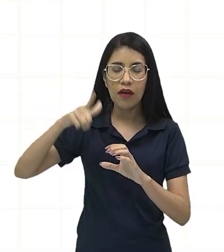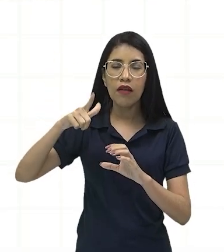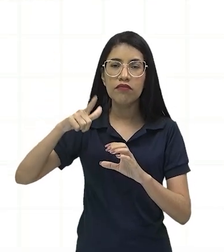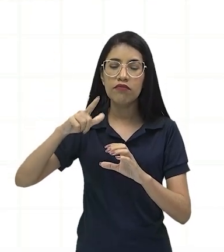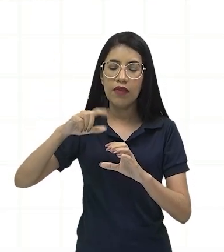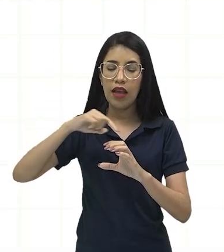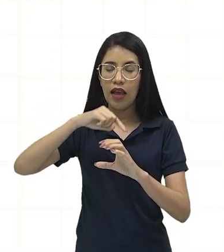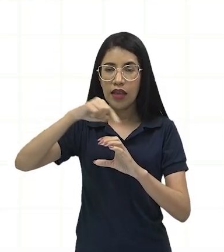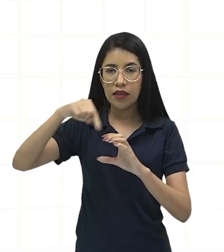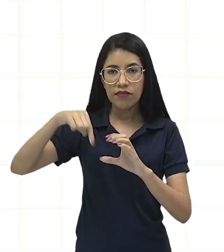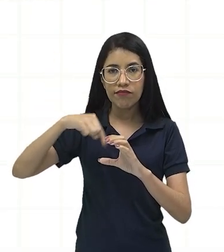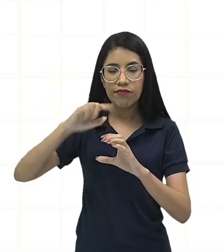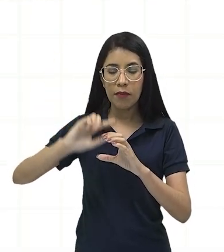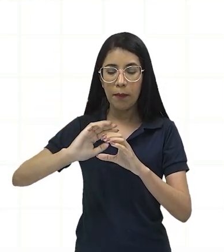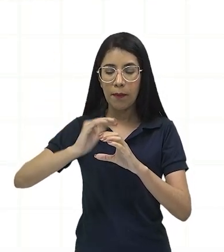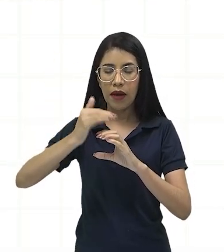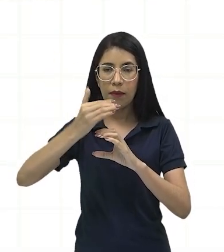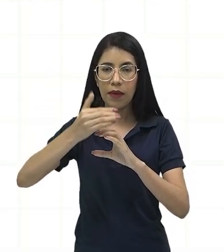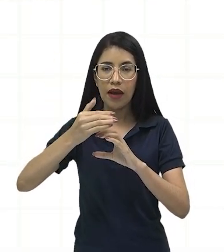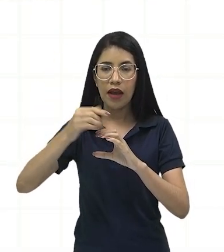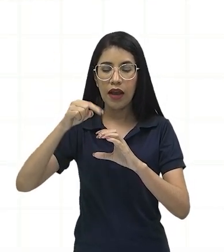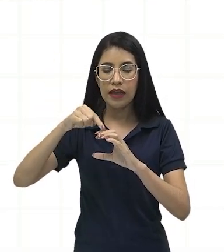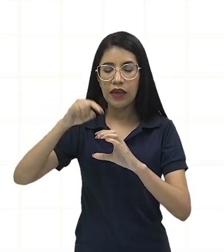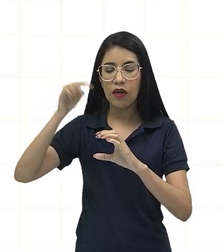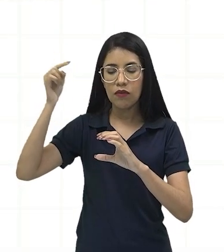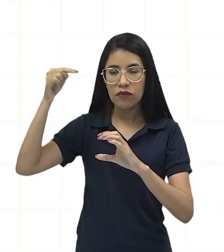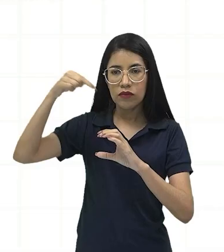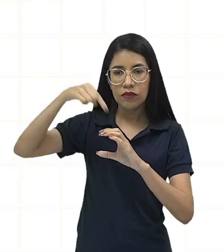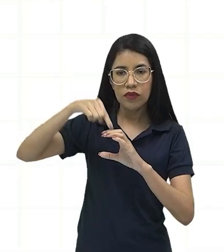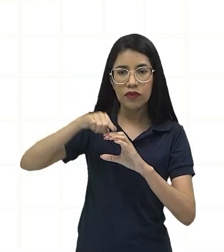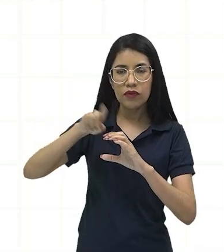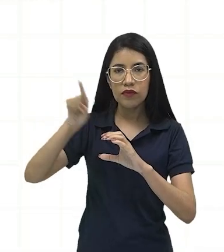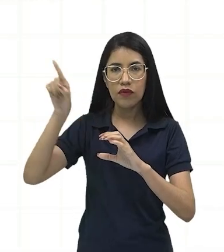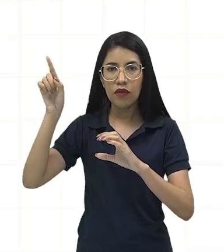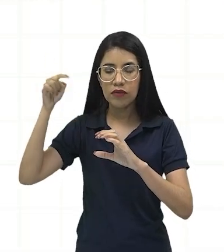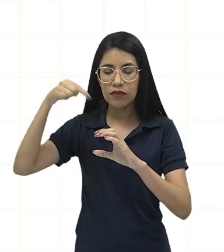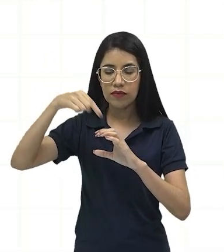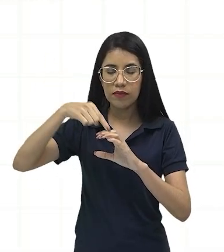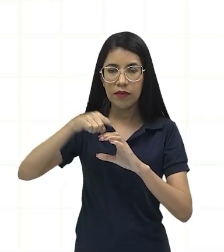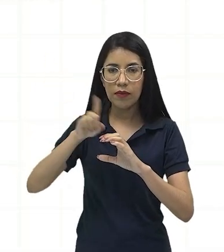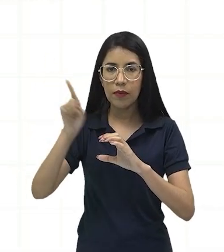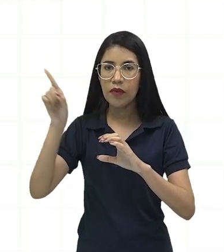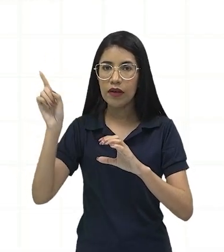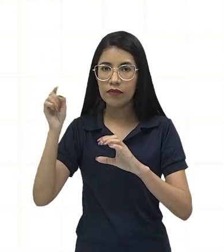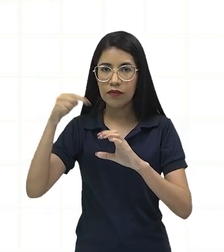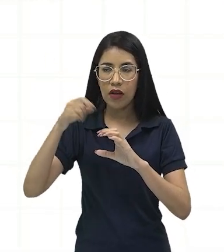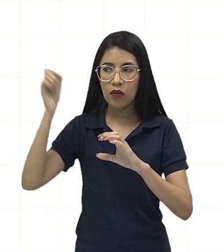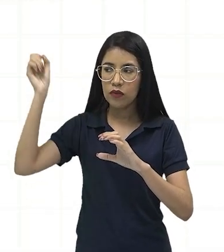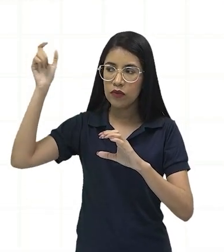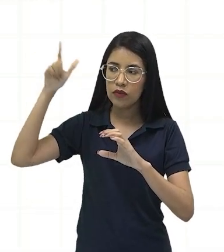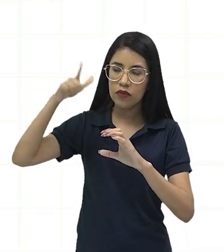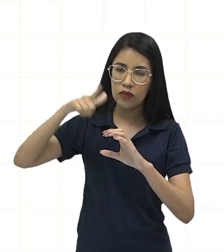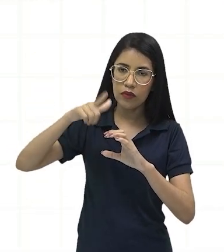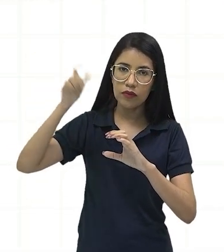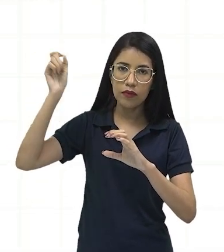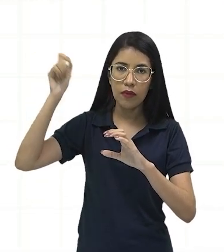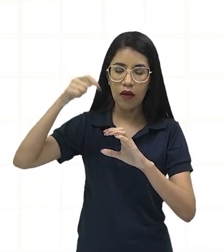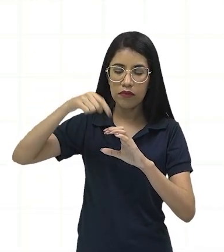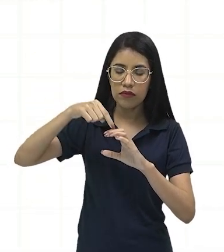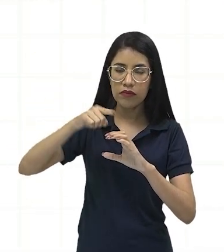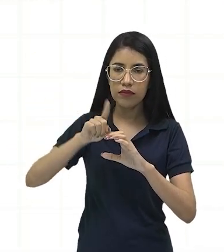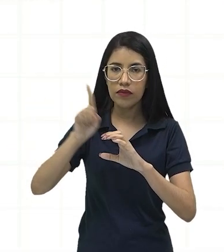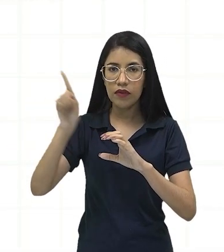para a Terra, uma parte fica retida e outra parte vai embora. Essa parte que